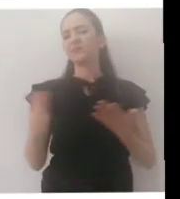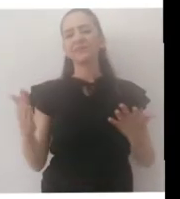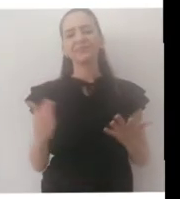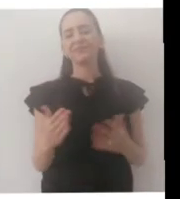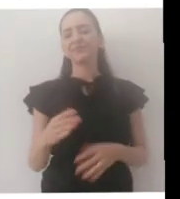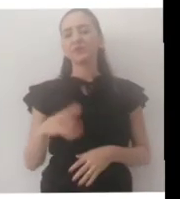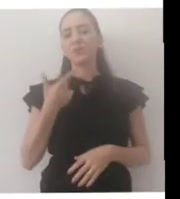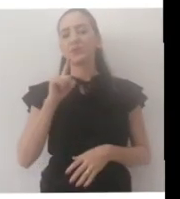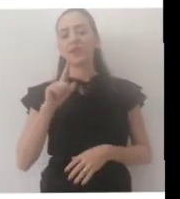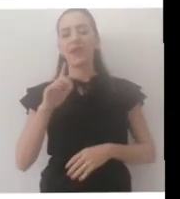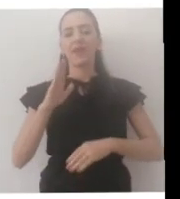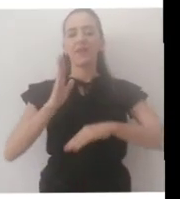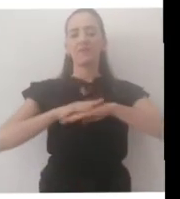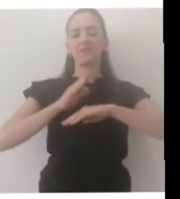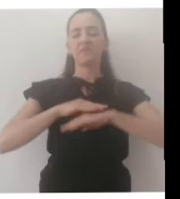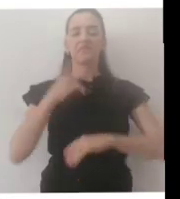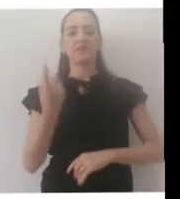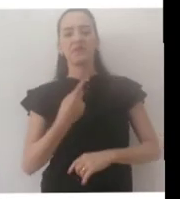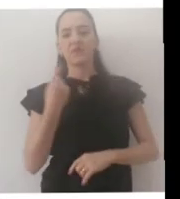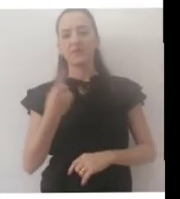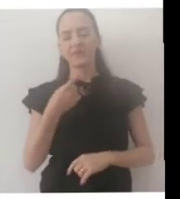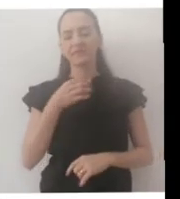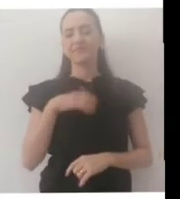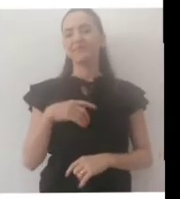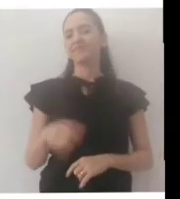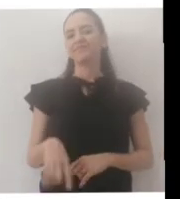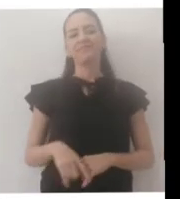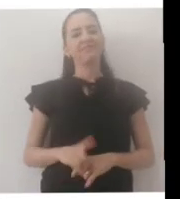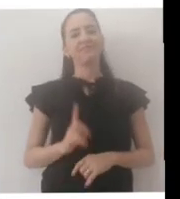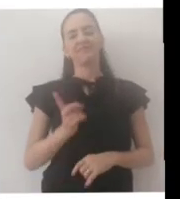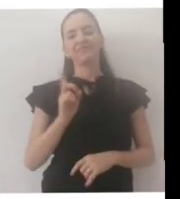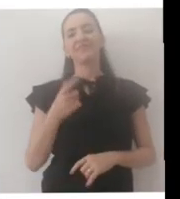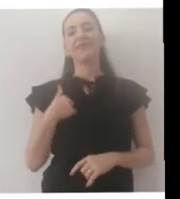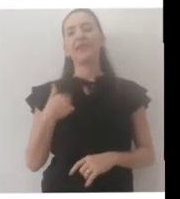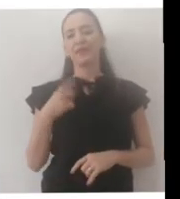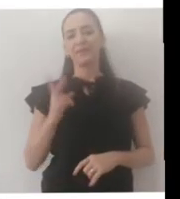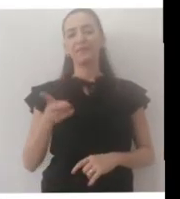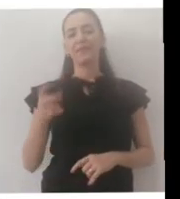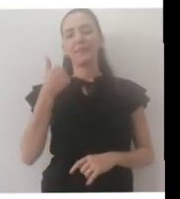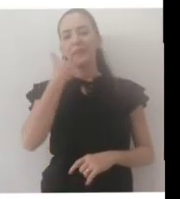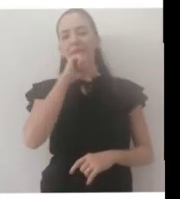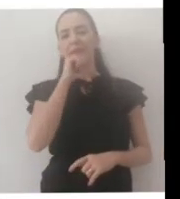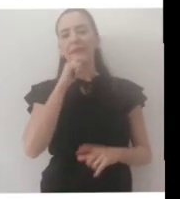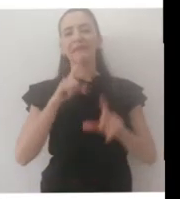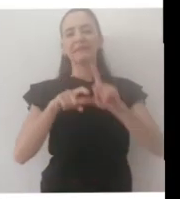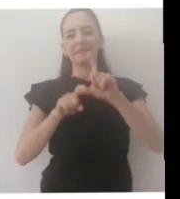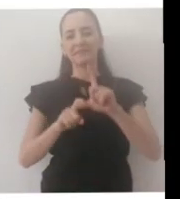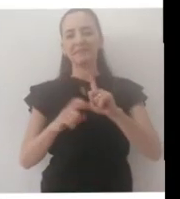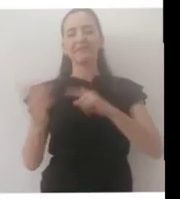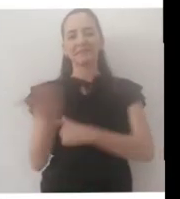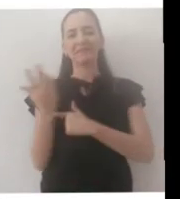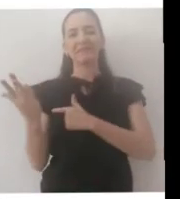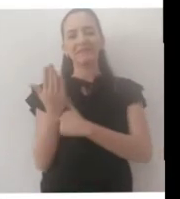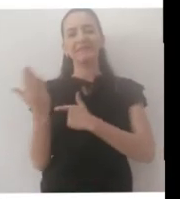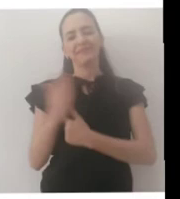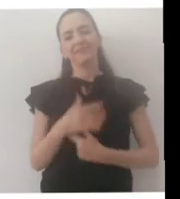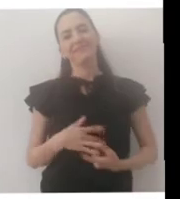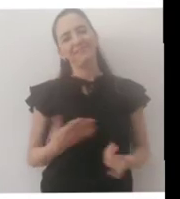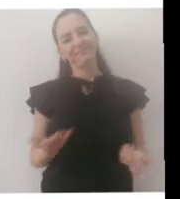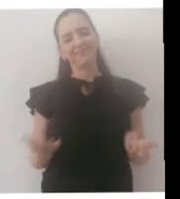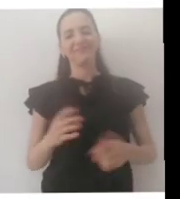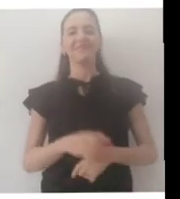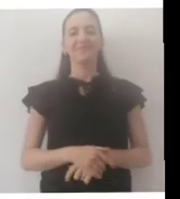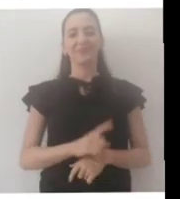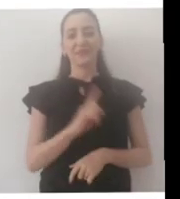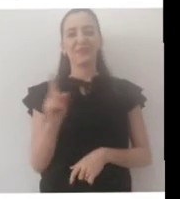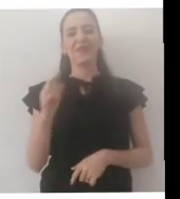pessoas não desenvolve a autonomia de forma ideal. São pessoas que vivem mais dependente de outras, assim como